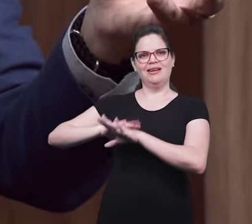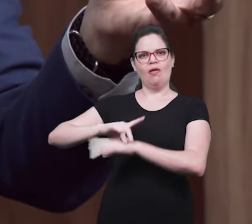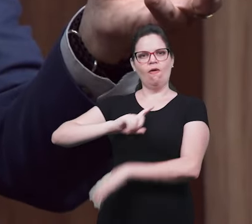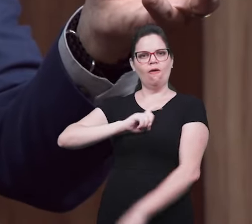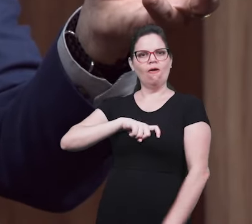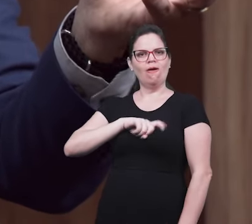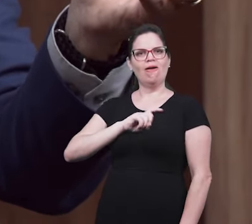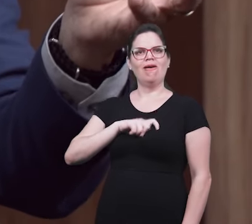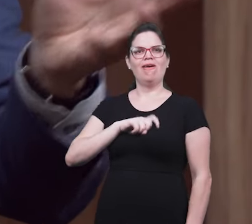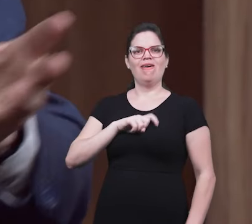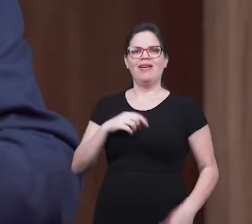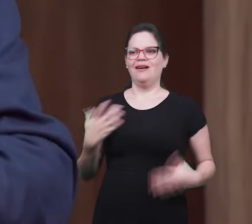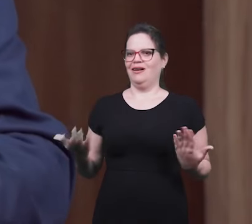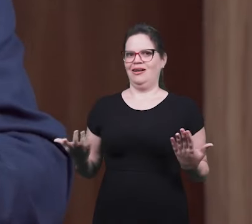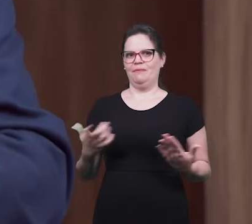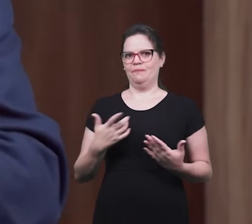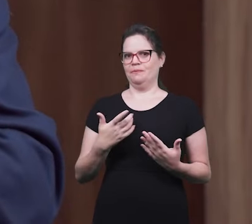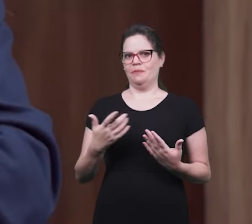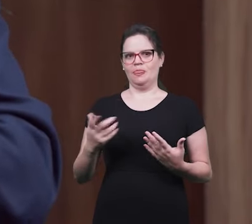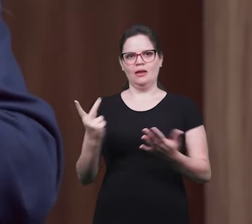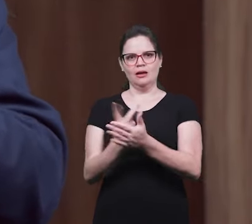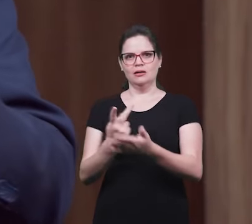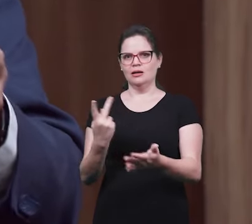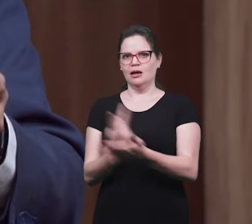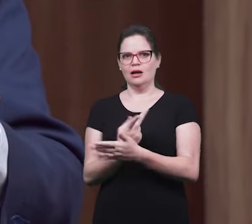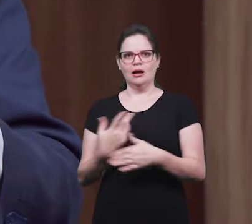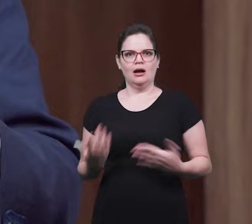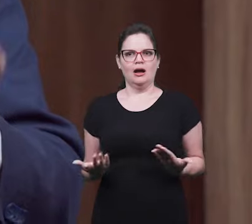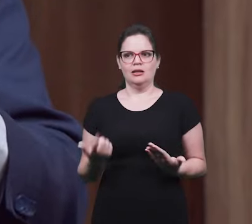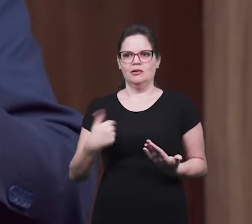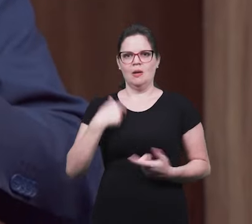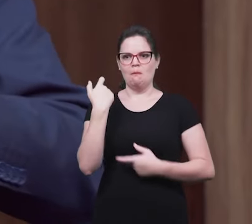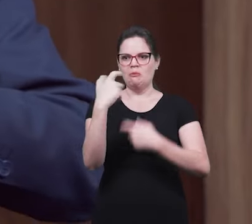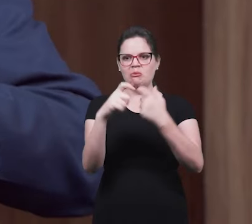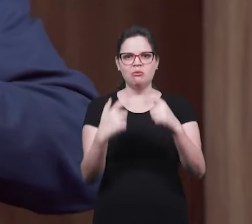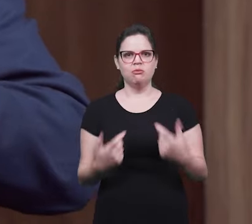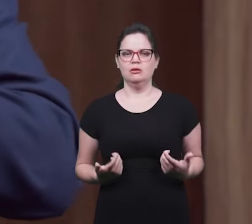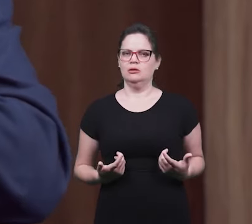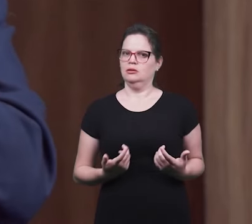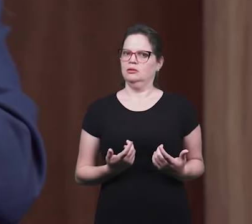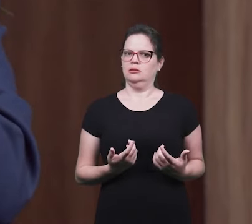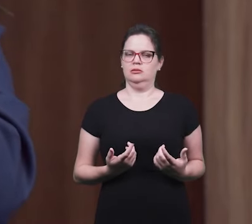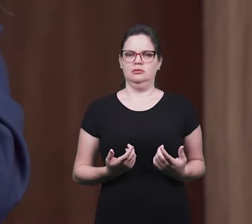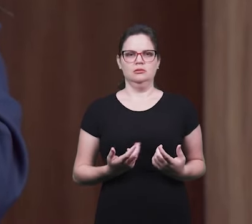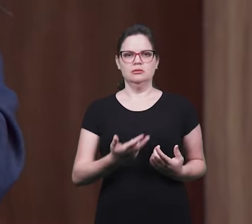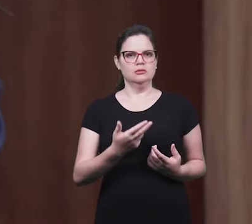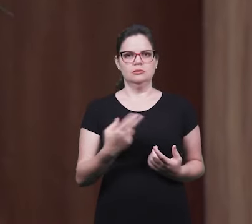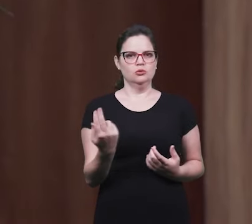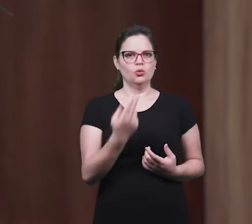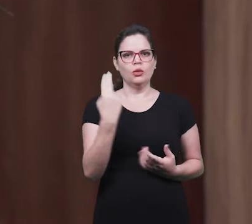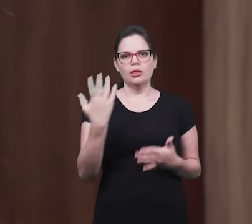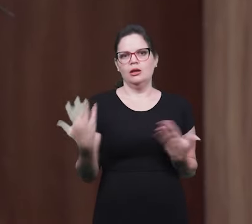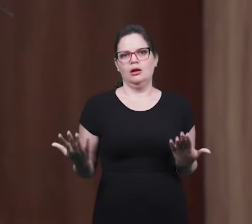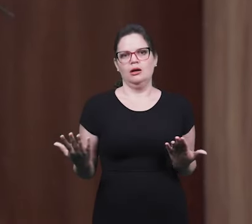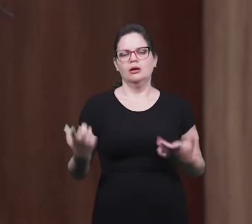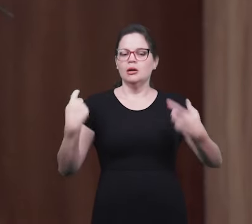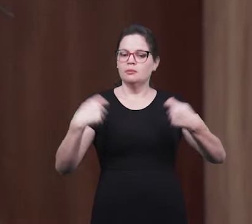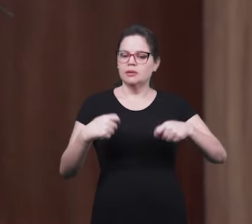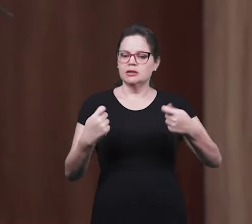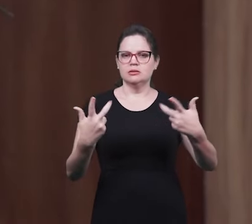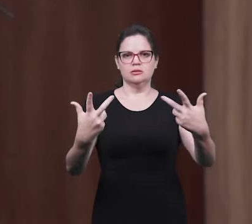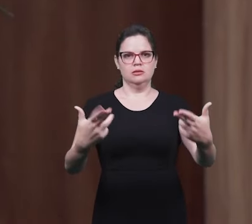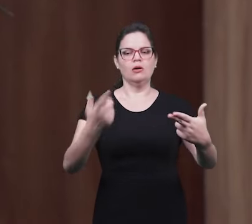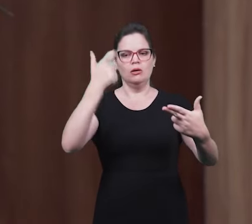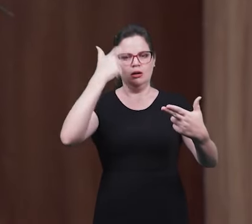escandalizando também o Evangelho, a obra, a palavra do Senhor. As duas coisas têm que estar andando